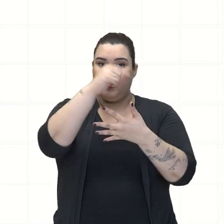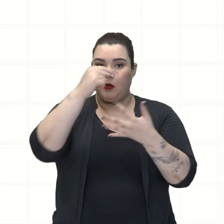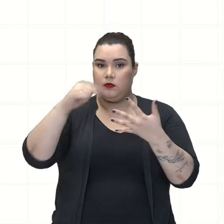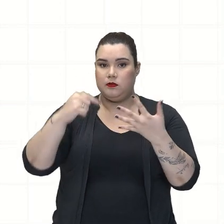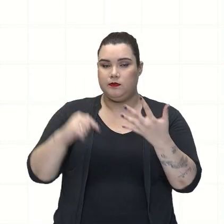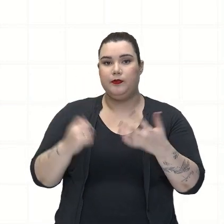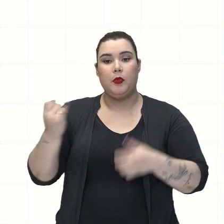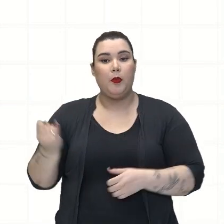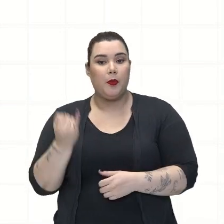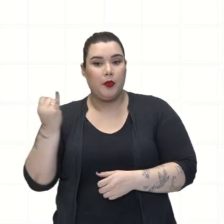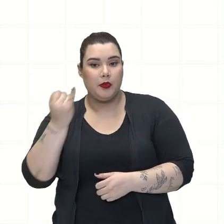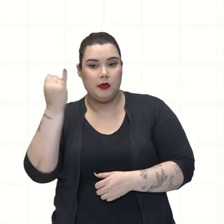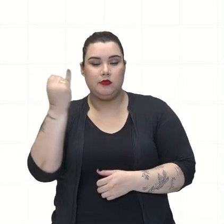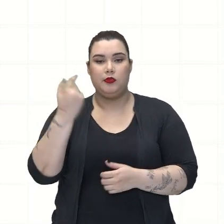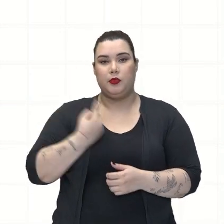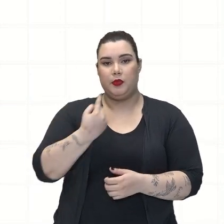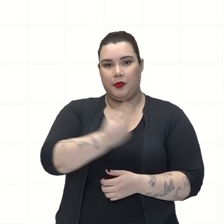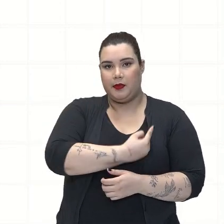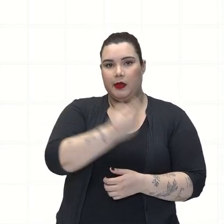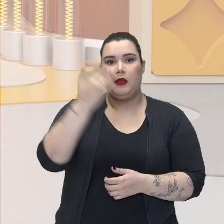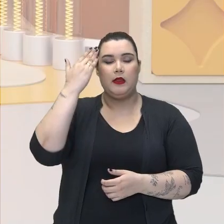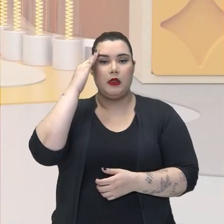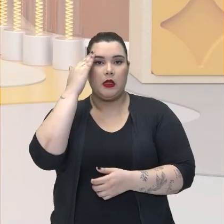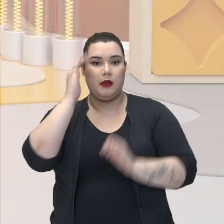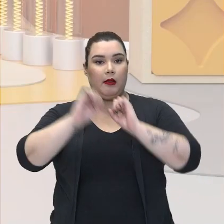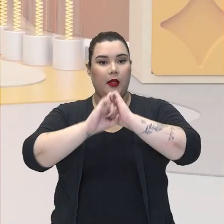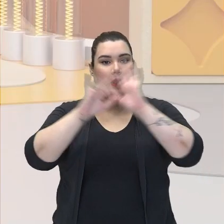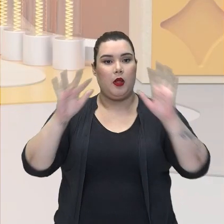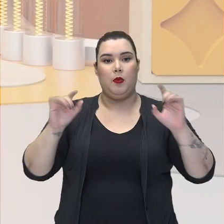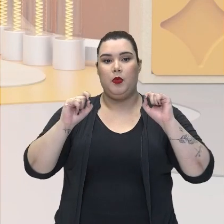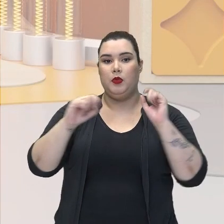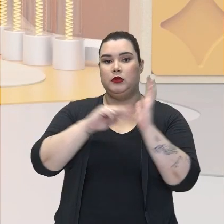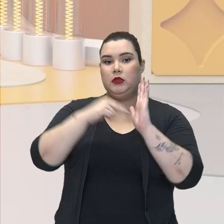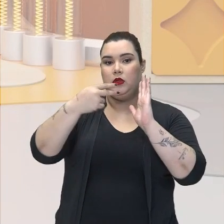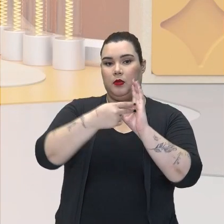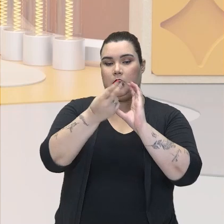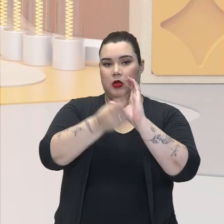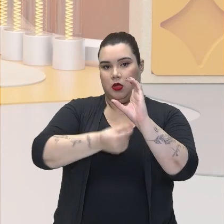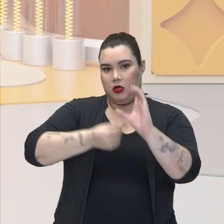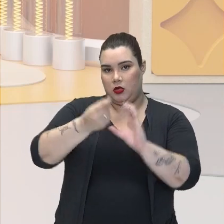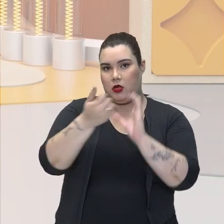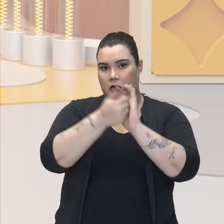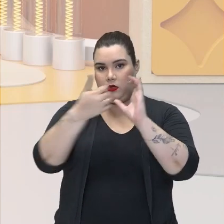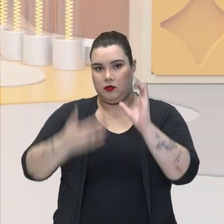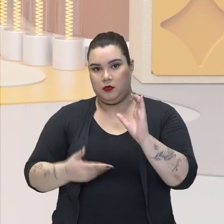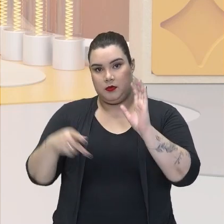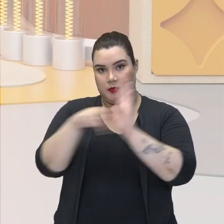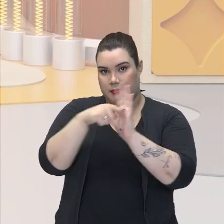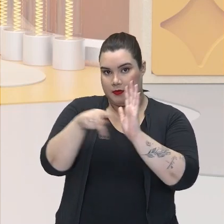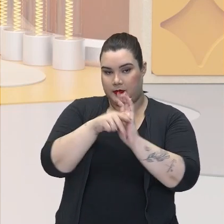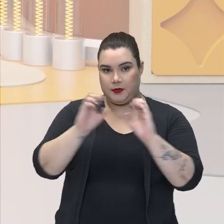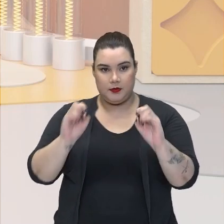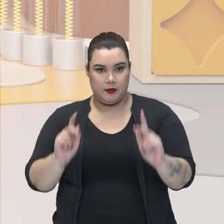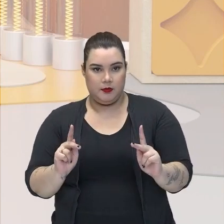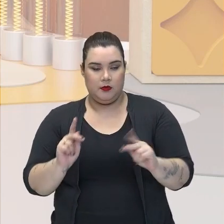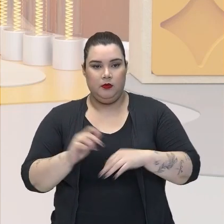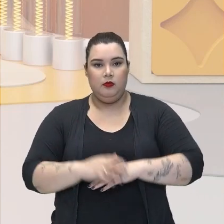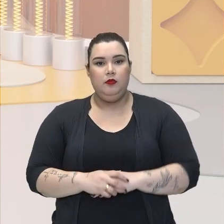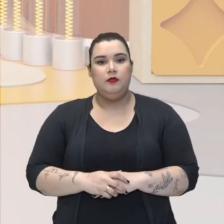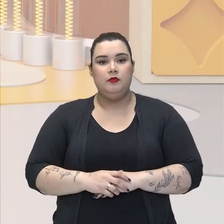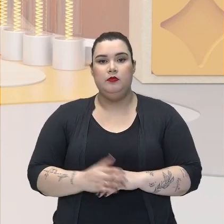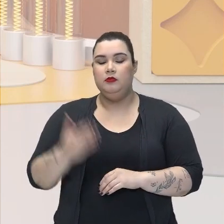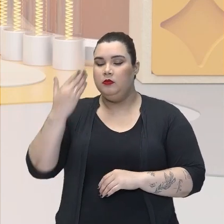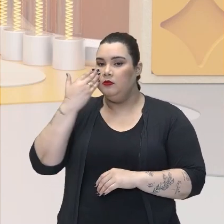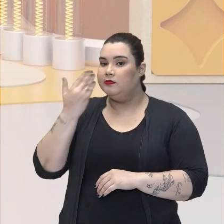são importantes para a gente compreender ali o que é o capitalismo, bem como as suas características, tá bom? Olha só, a gente tem